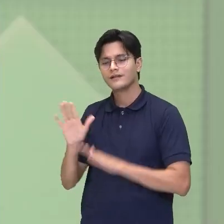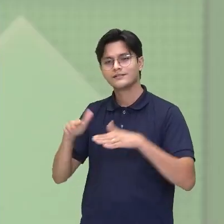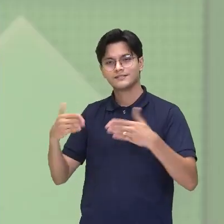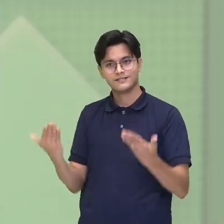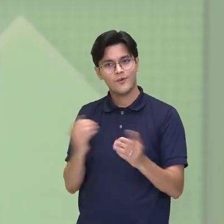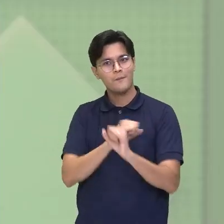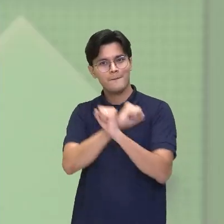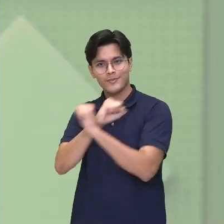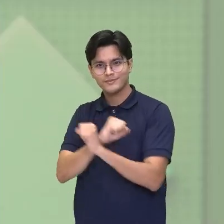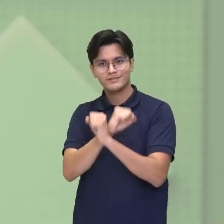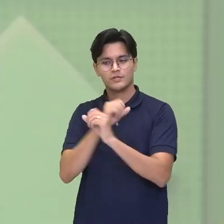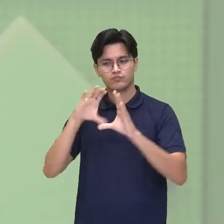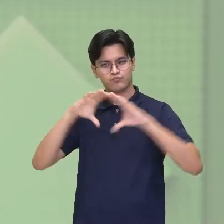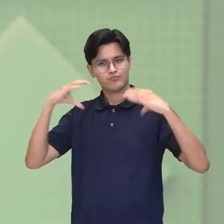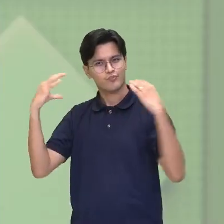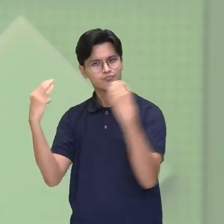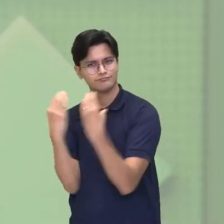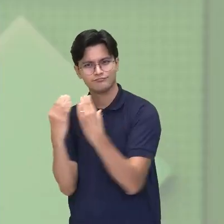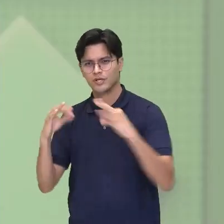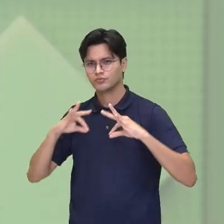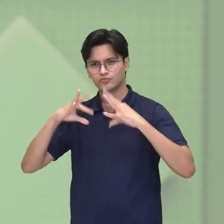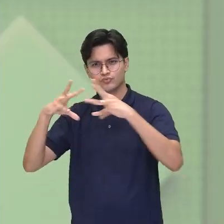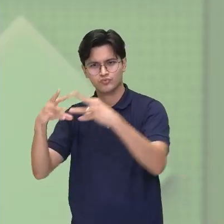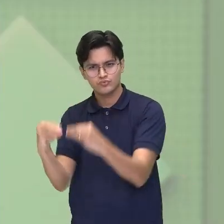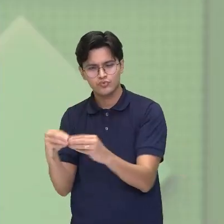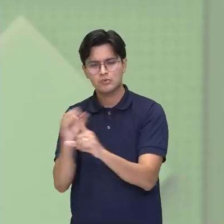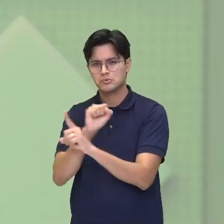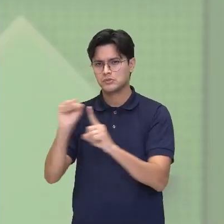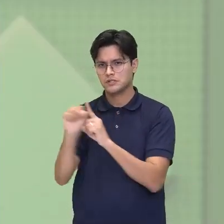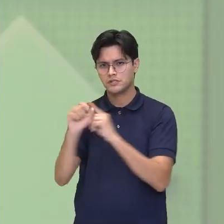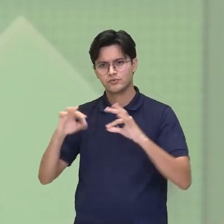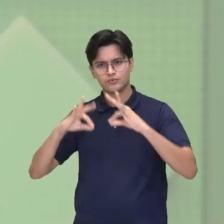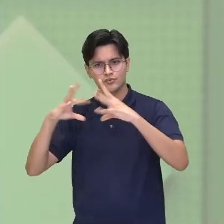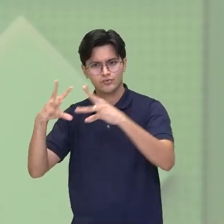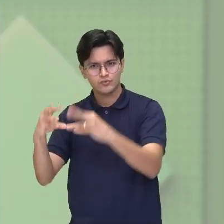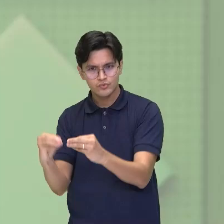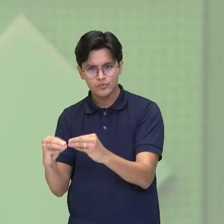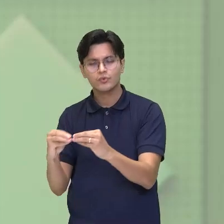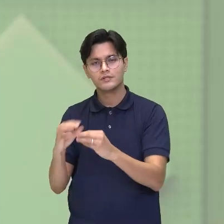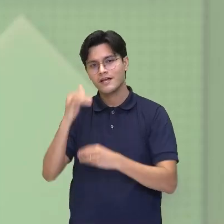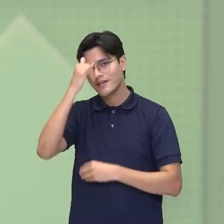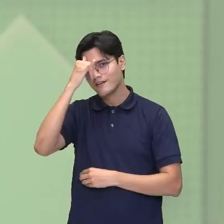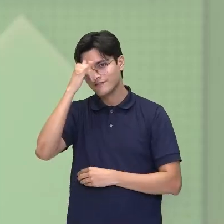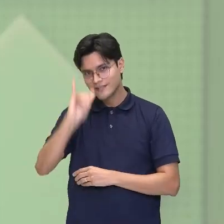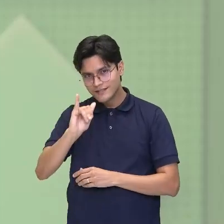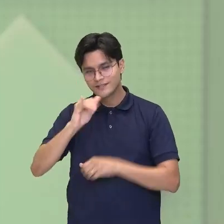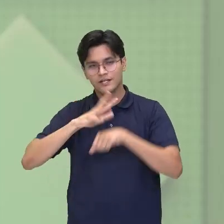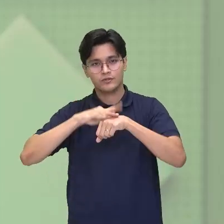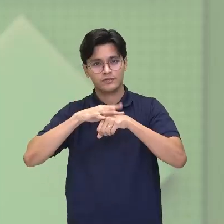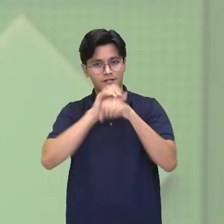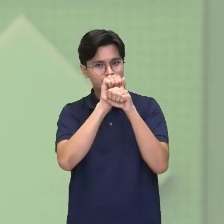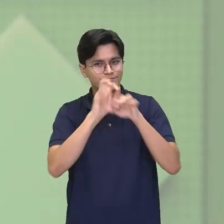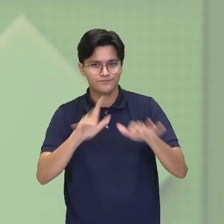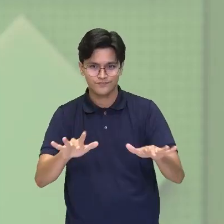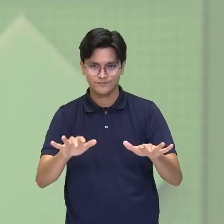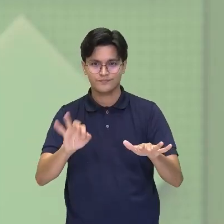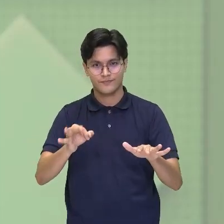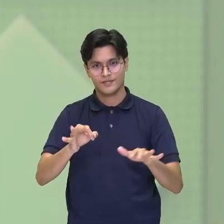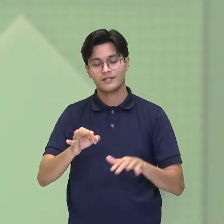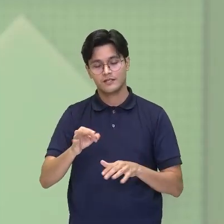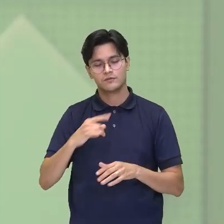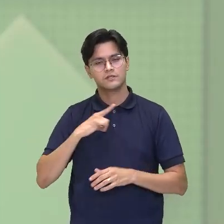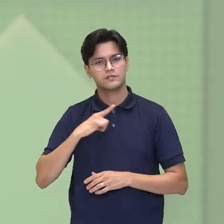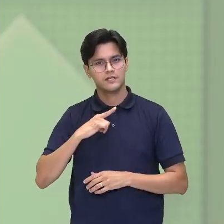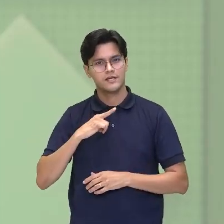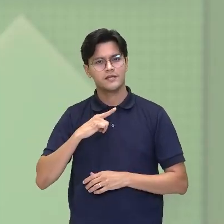sociedade, e evita, então, que essas doenças sejam transmitidas. A gente percebe que existem aí diversas vantagens dessa vacinação,